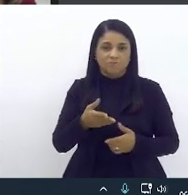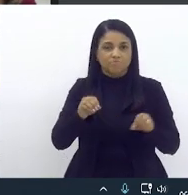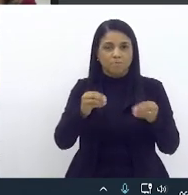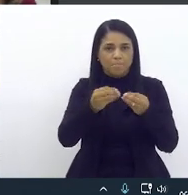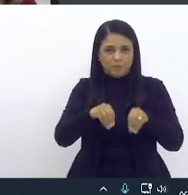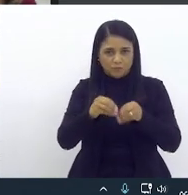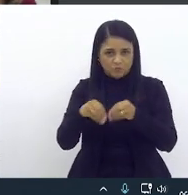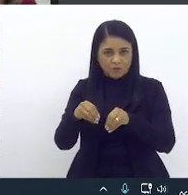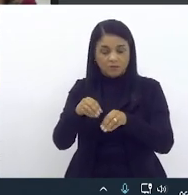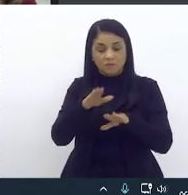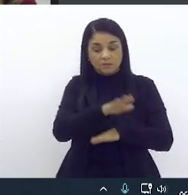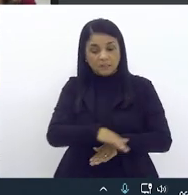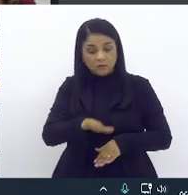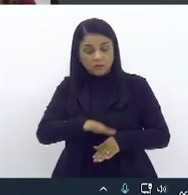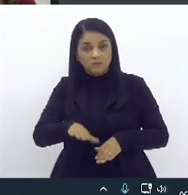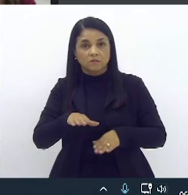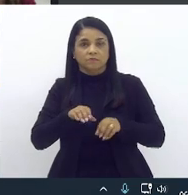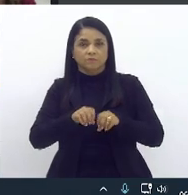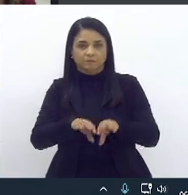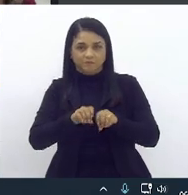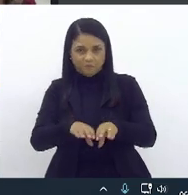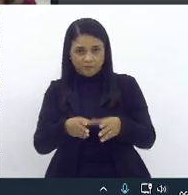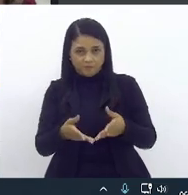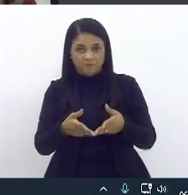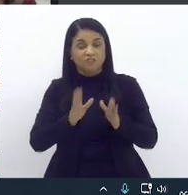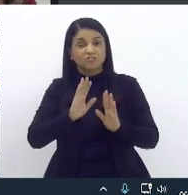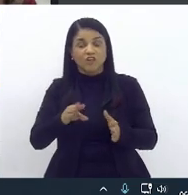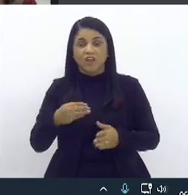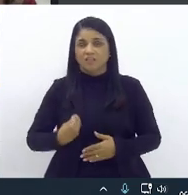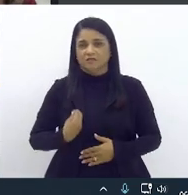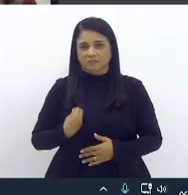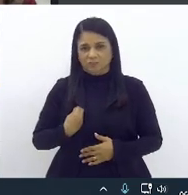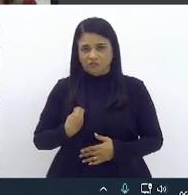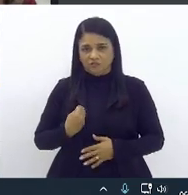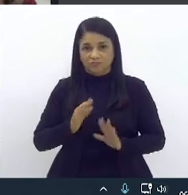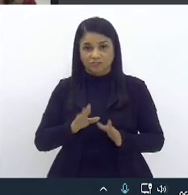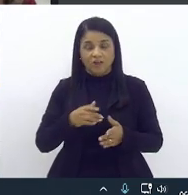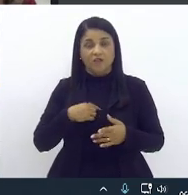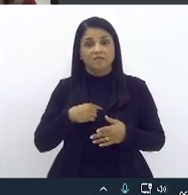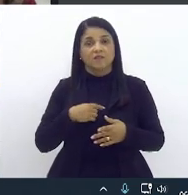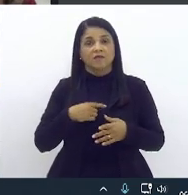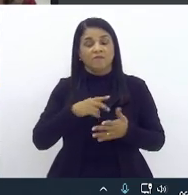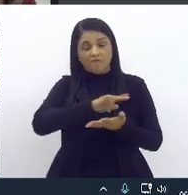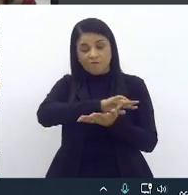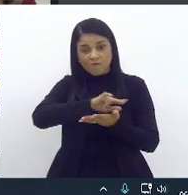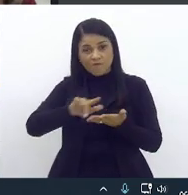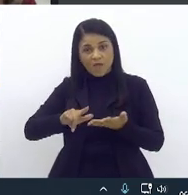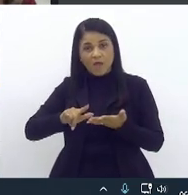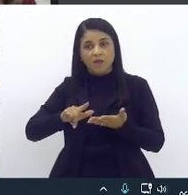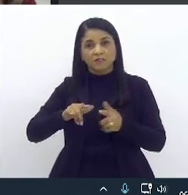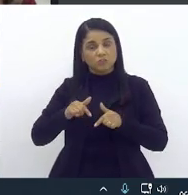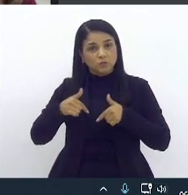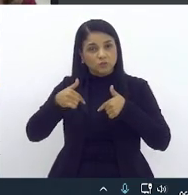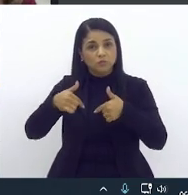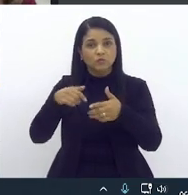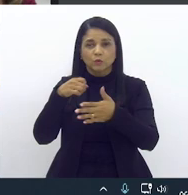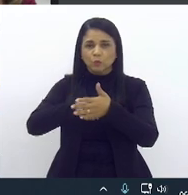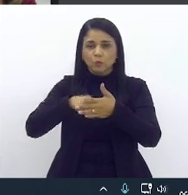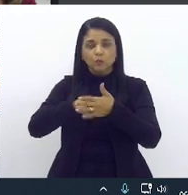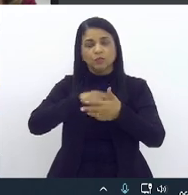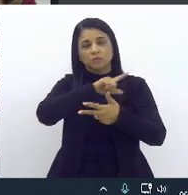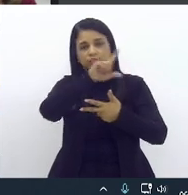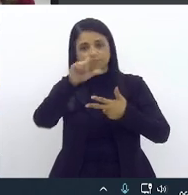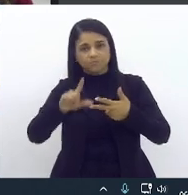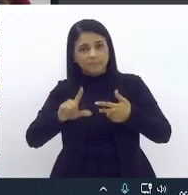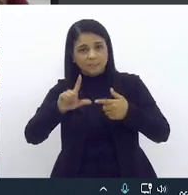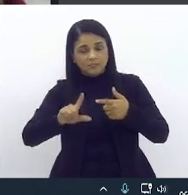especificamente na educação infantil. Então, já existe isso. No entanto, várias trincheiras têm que ser ocupadas, no judiciário também, no legislativo, mas